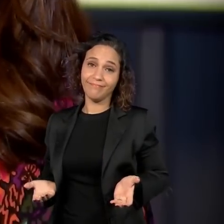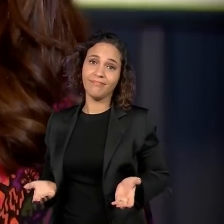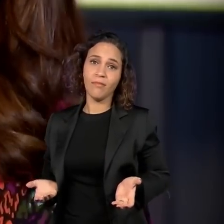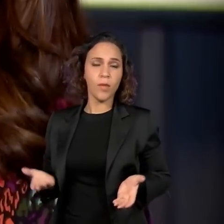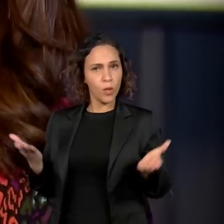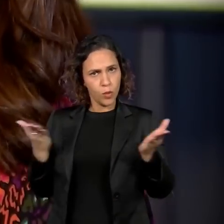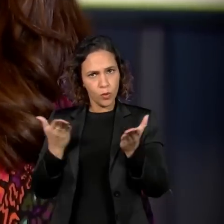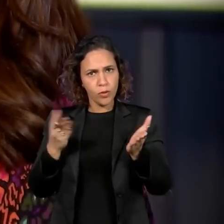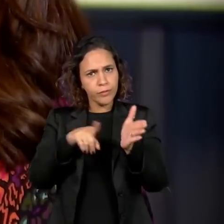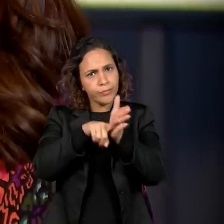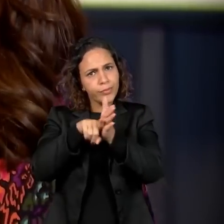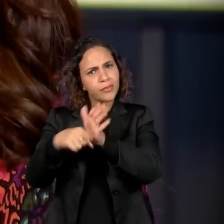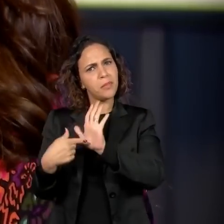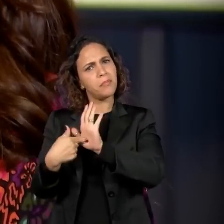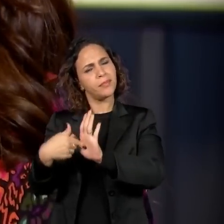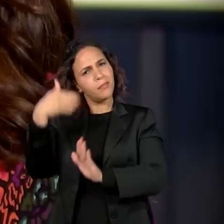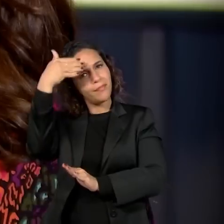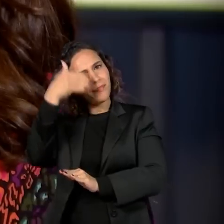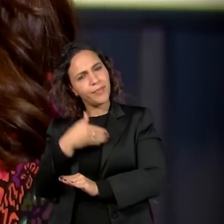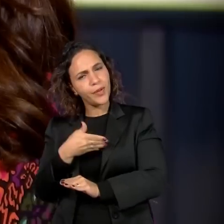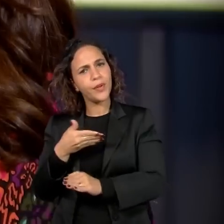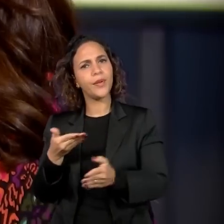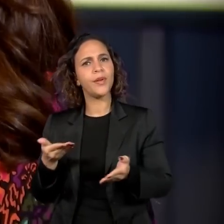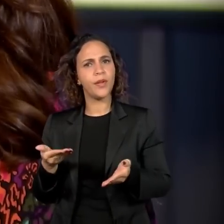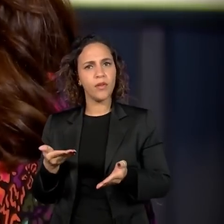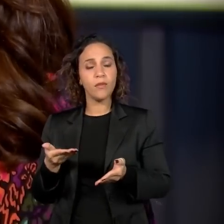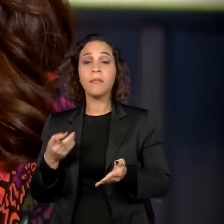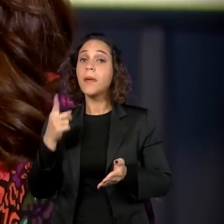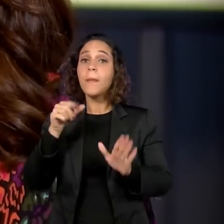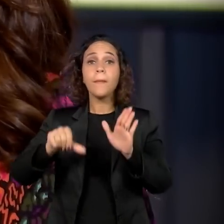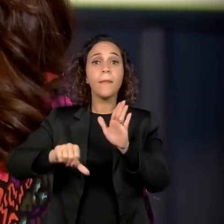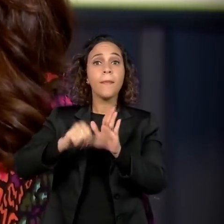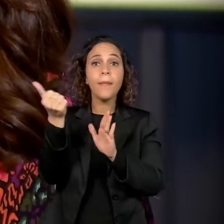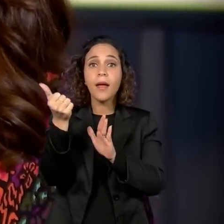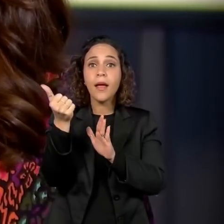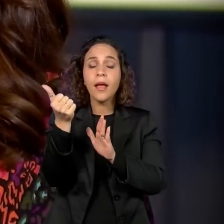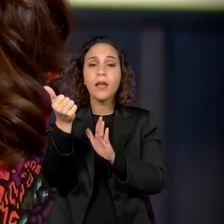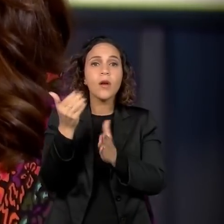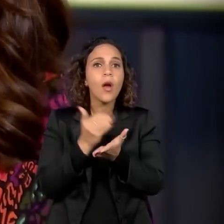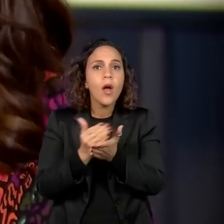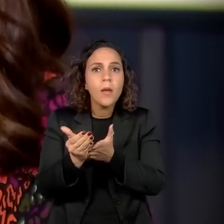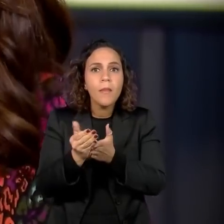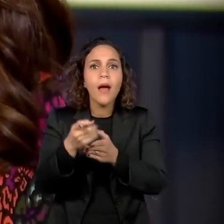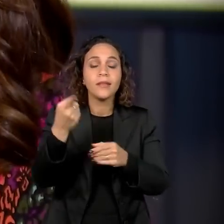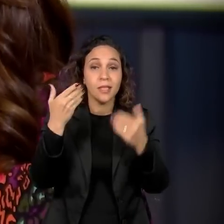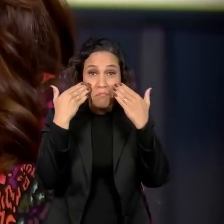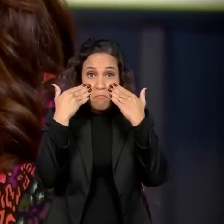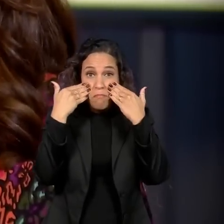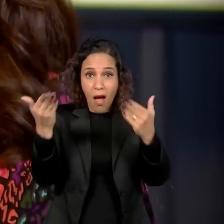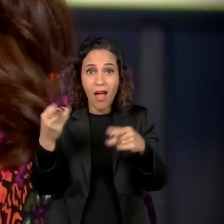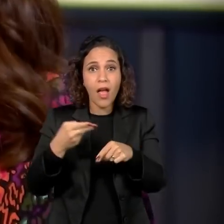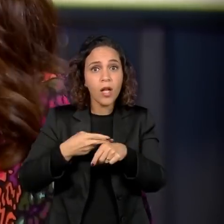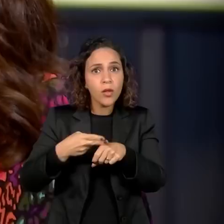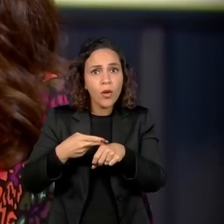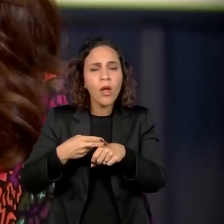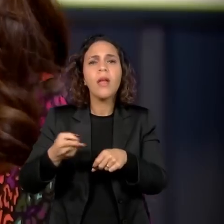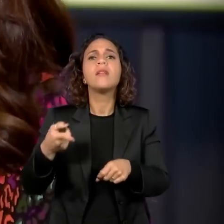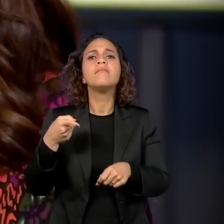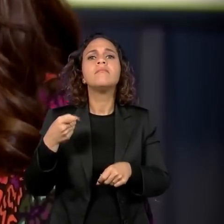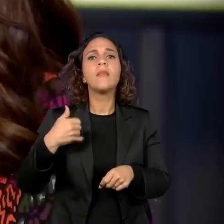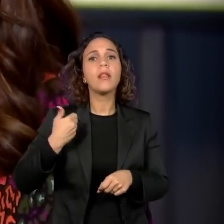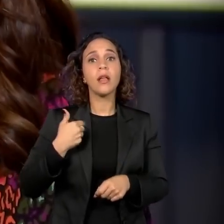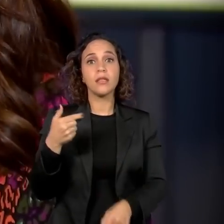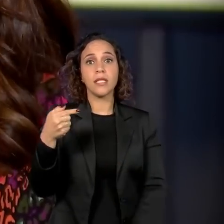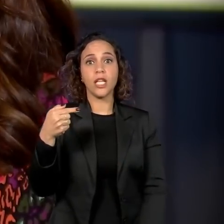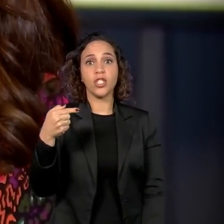hoje você tem pesquisas mostrando que o primeiro contato que se tem com pornografia explícita mesmo se dá aos